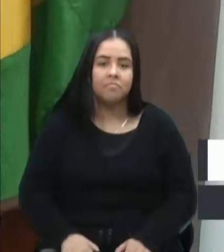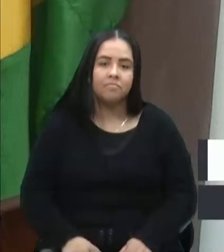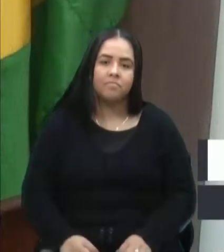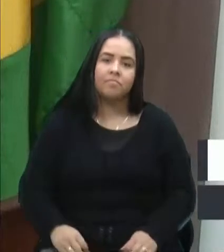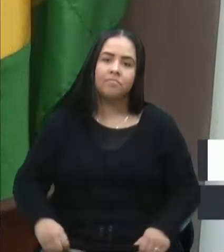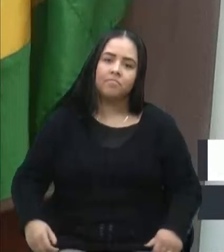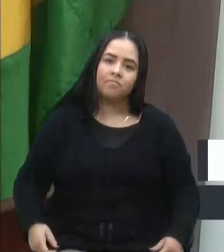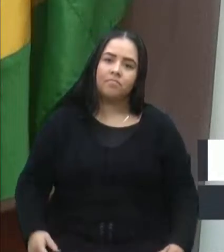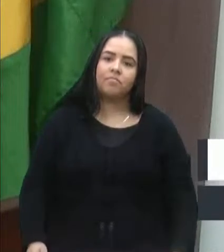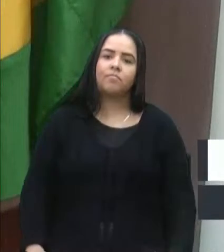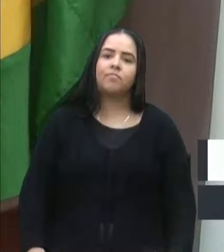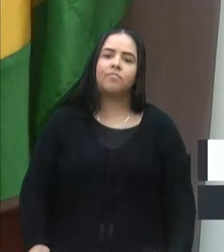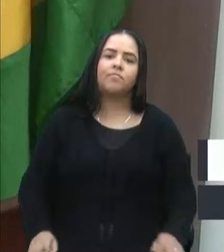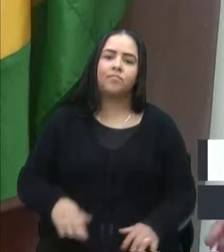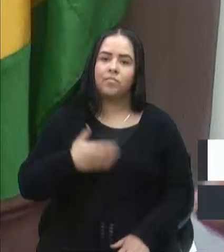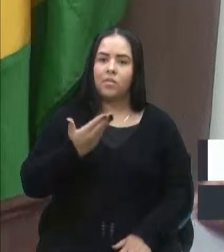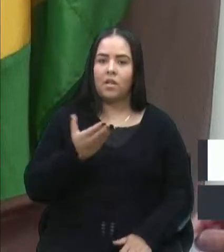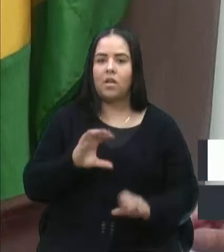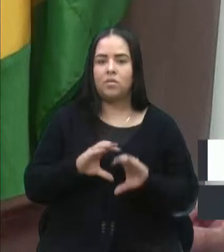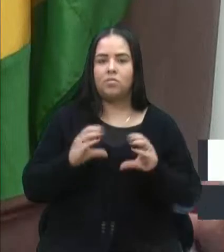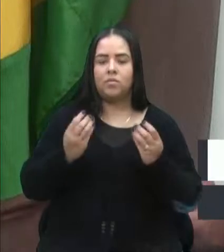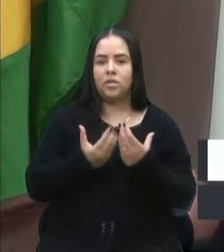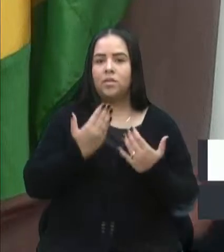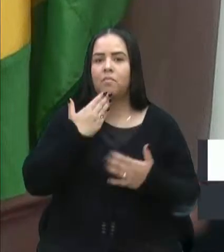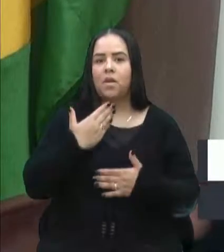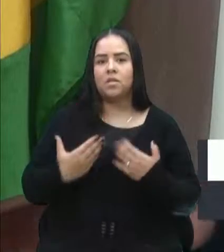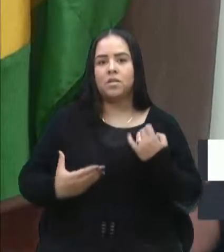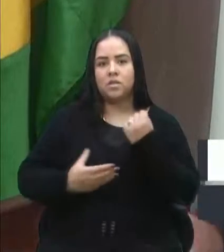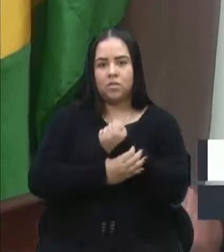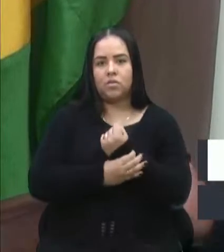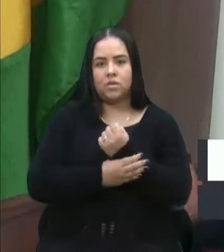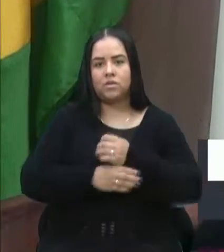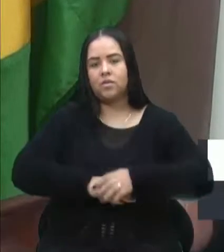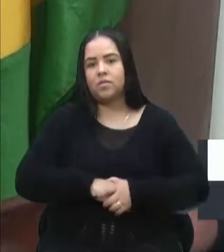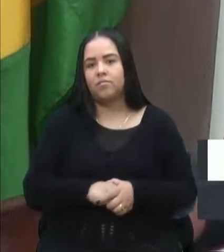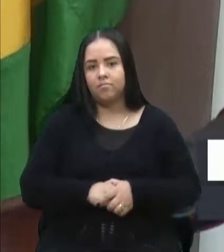aquela comunidade pede segurança, né?